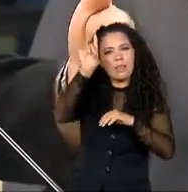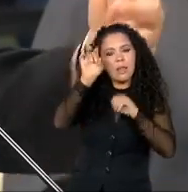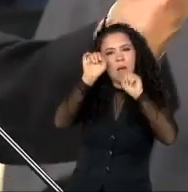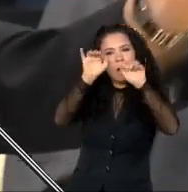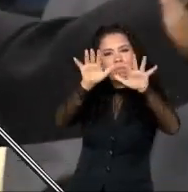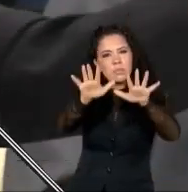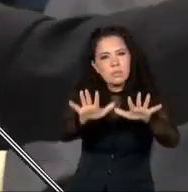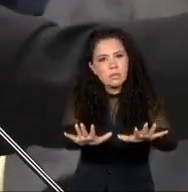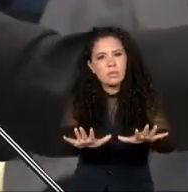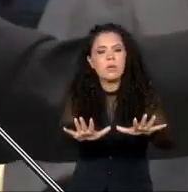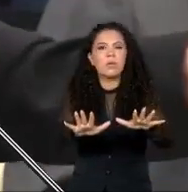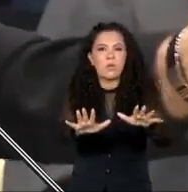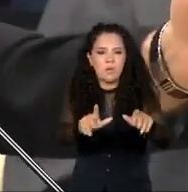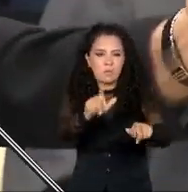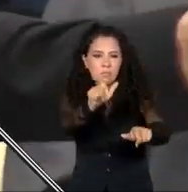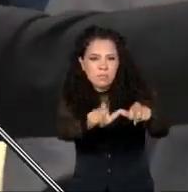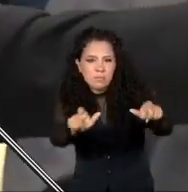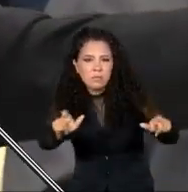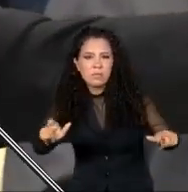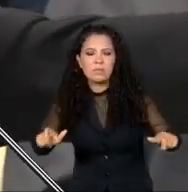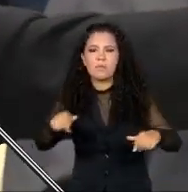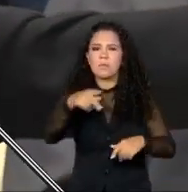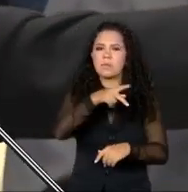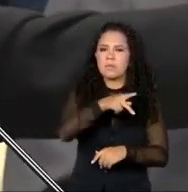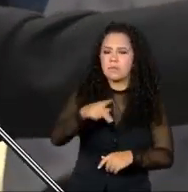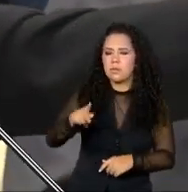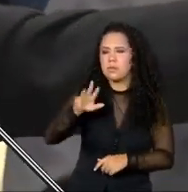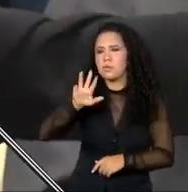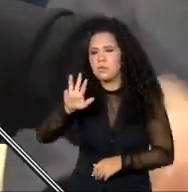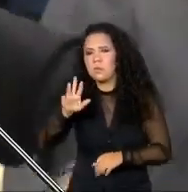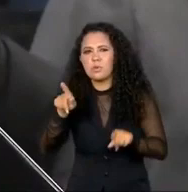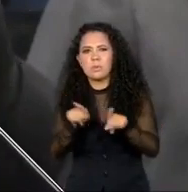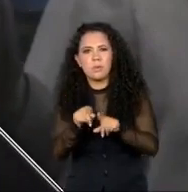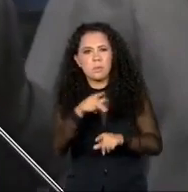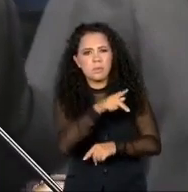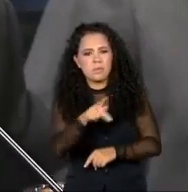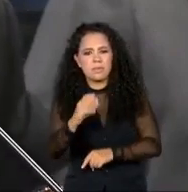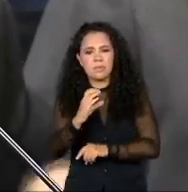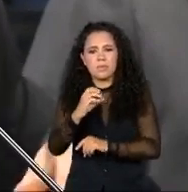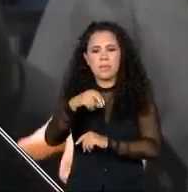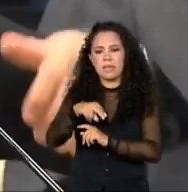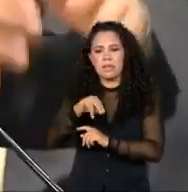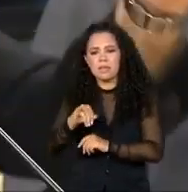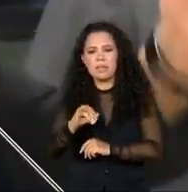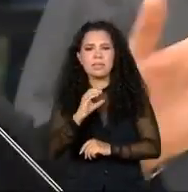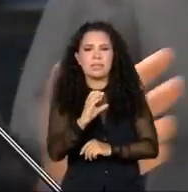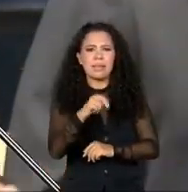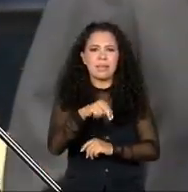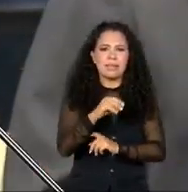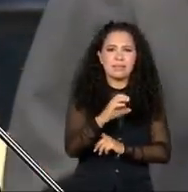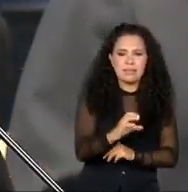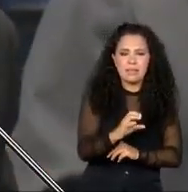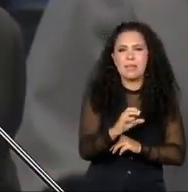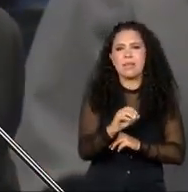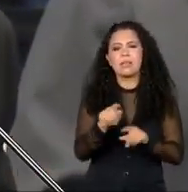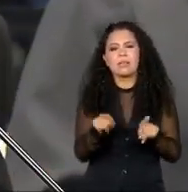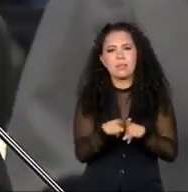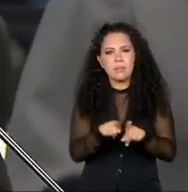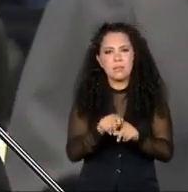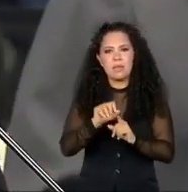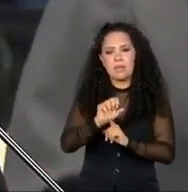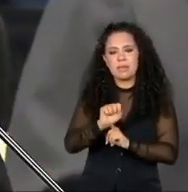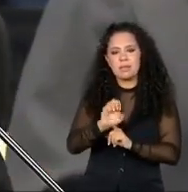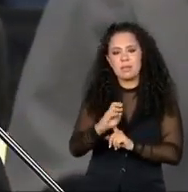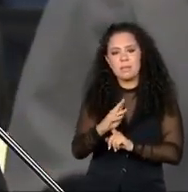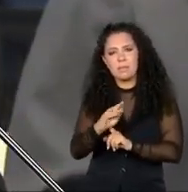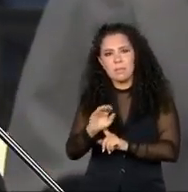o executivo, presidente Lula, presidente CNI, CNC, Sebrae, enfim, todos esses, Banco do